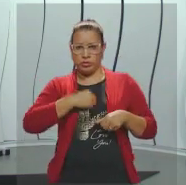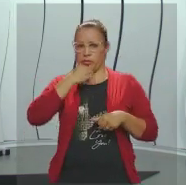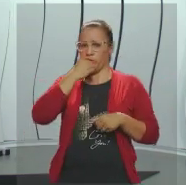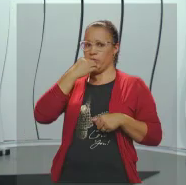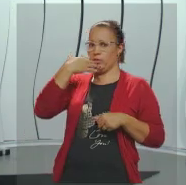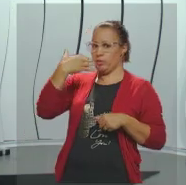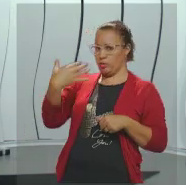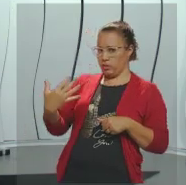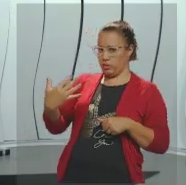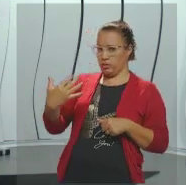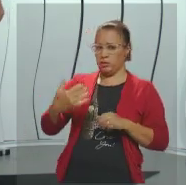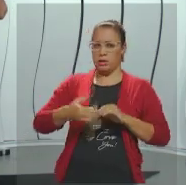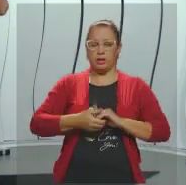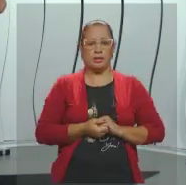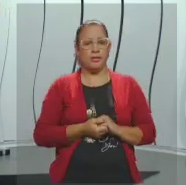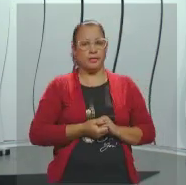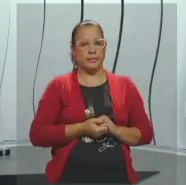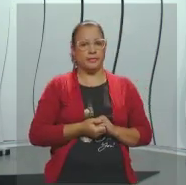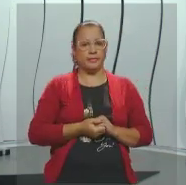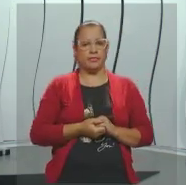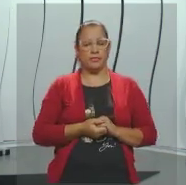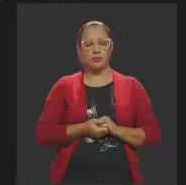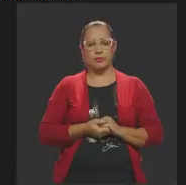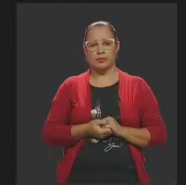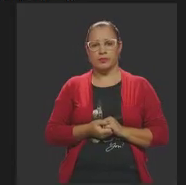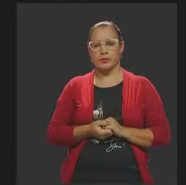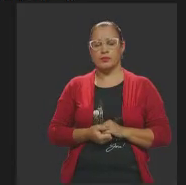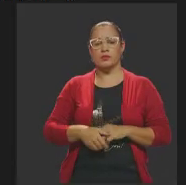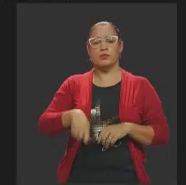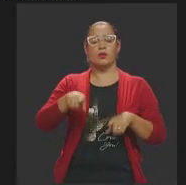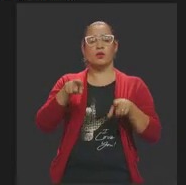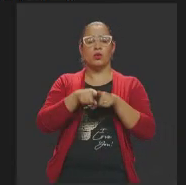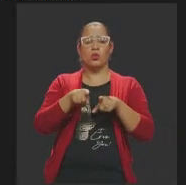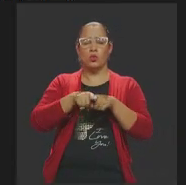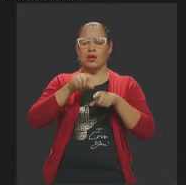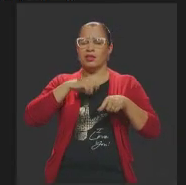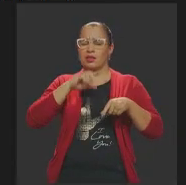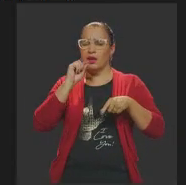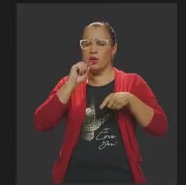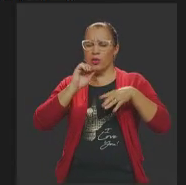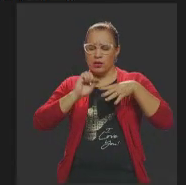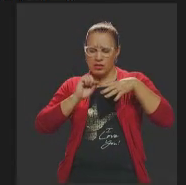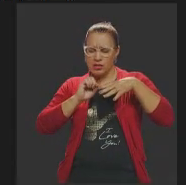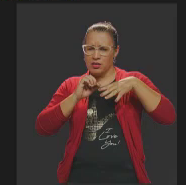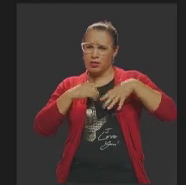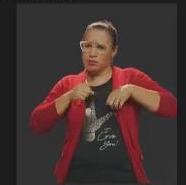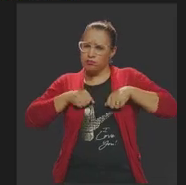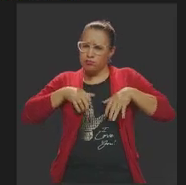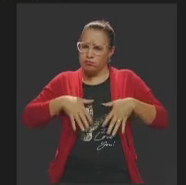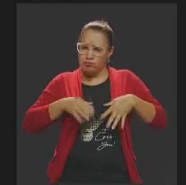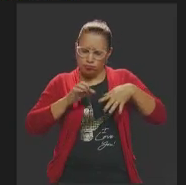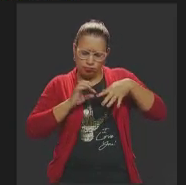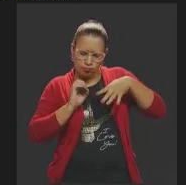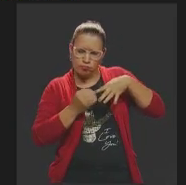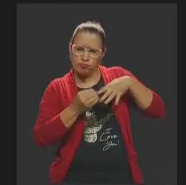Esses pulmões, eles são revestidos por uma fina camada chamada de pleura, e